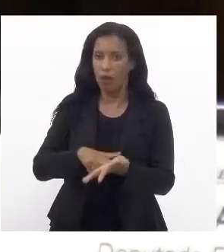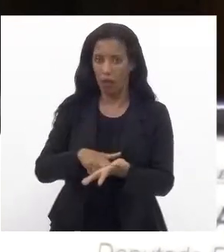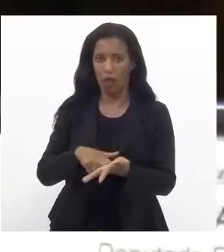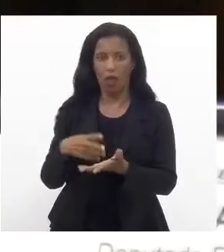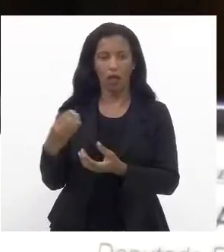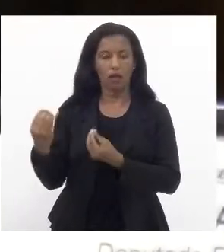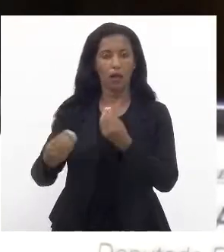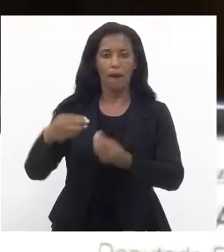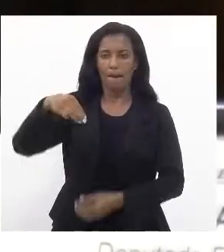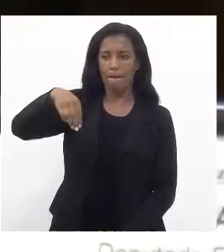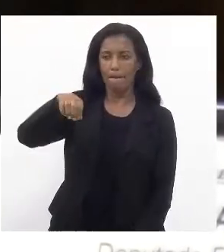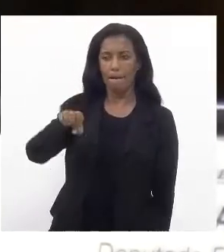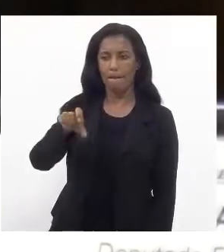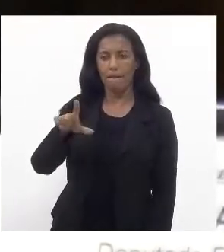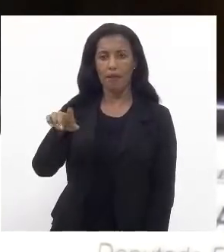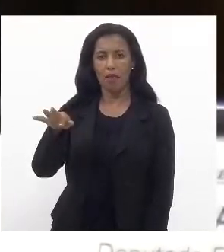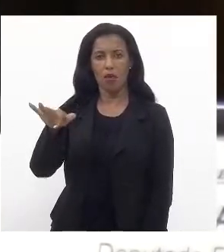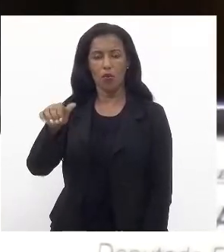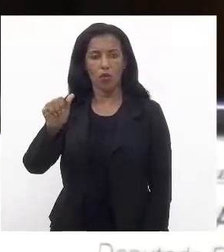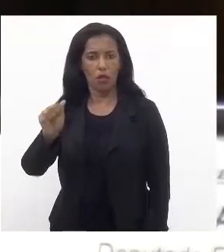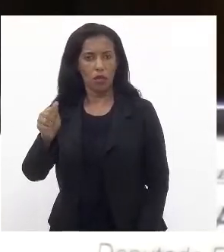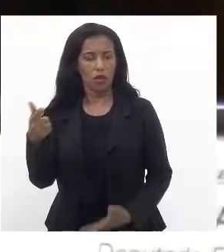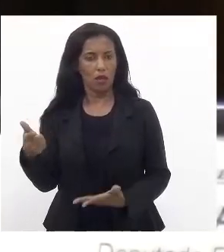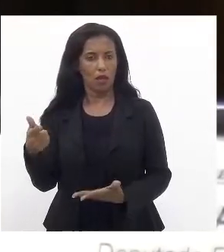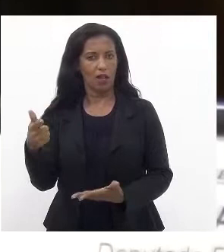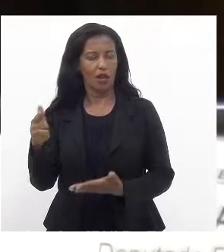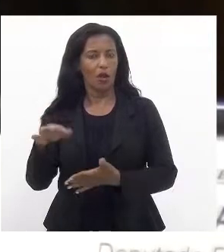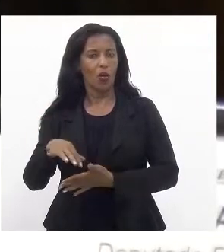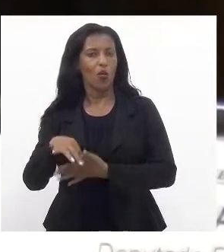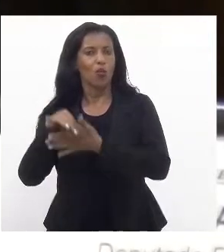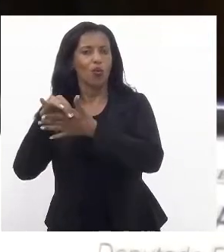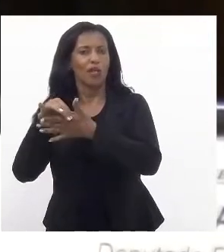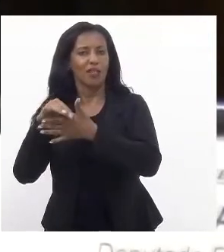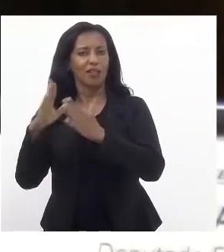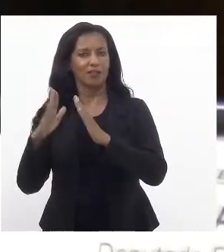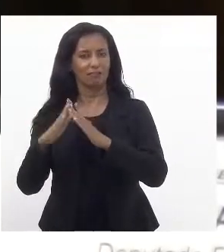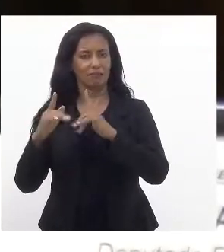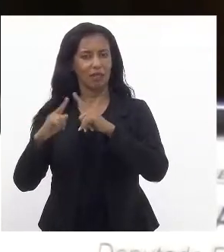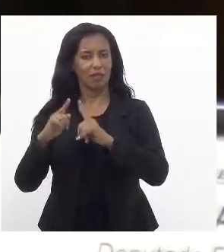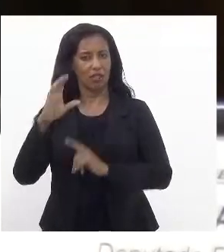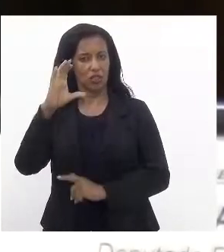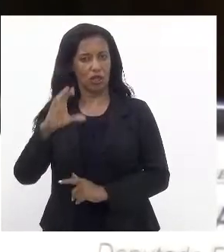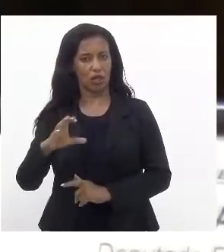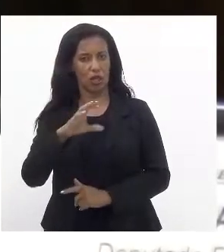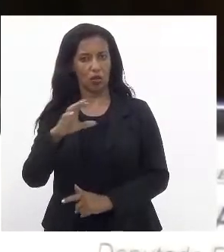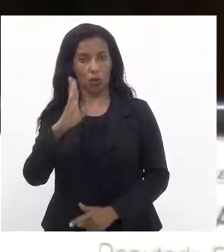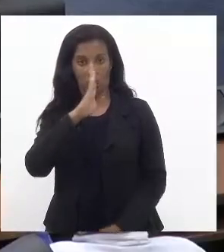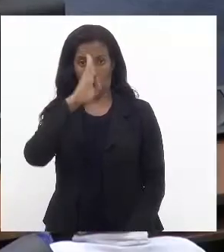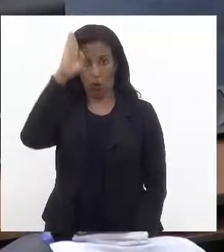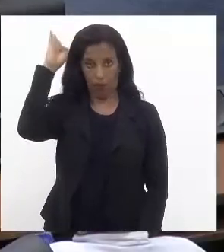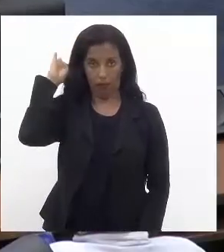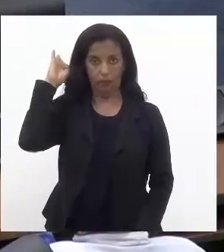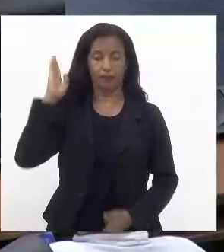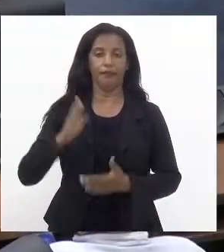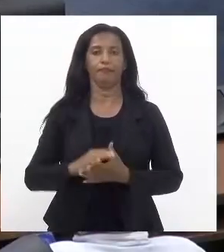autoridade melquita o líder da Igreja Católica Apostólica Romana.